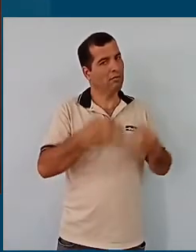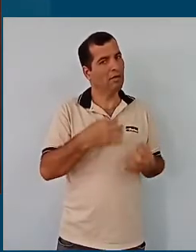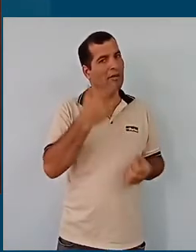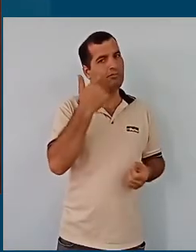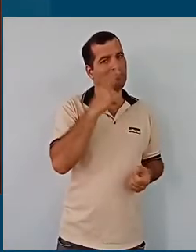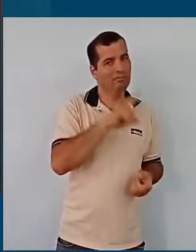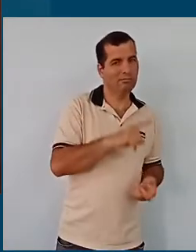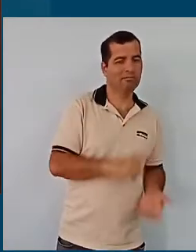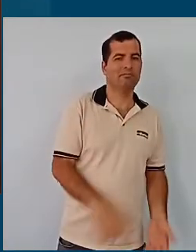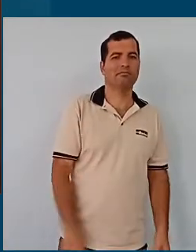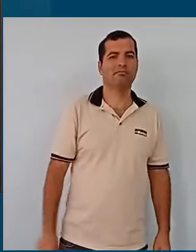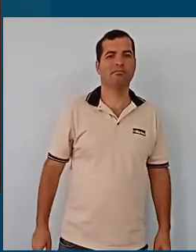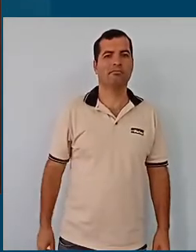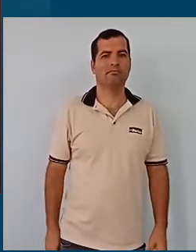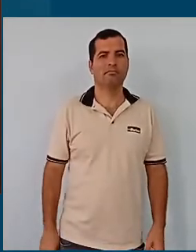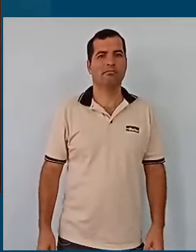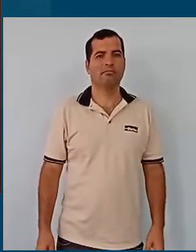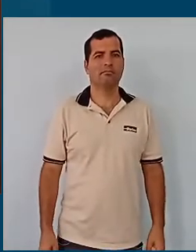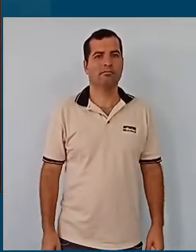gente tem que fazer.